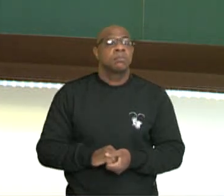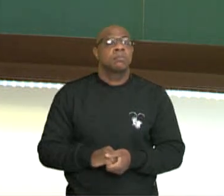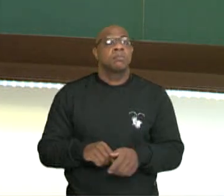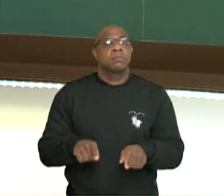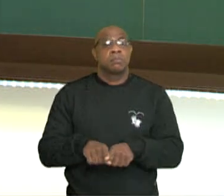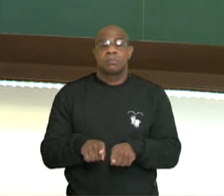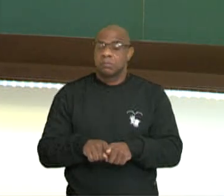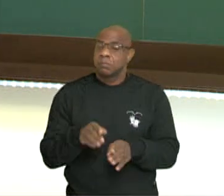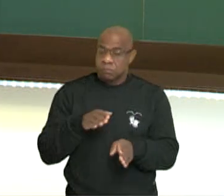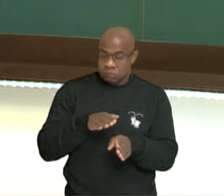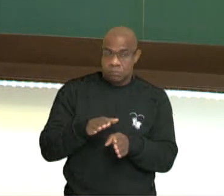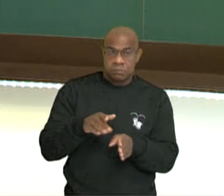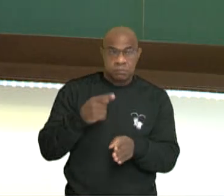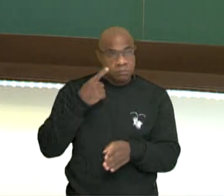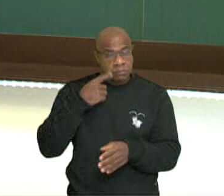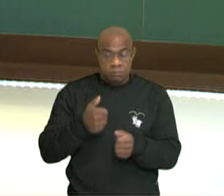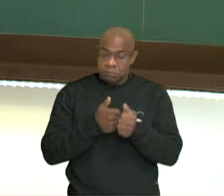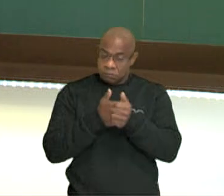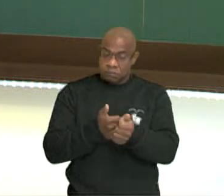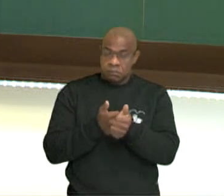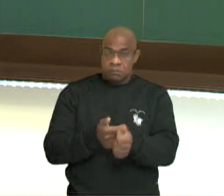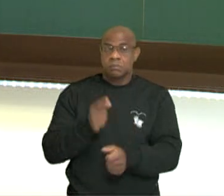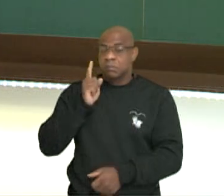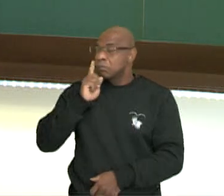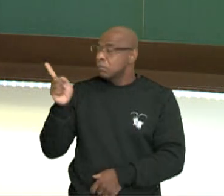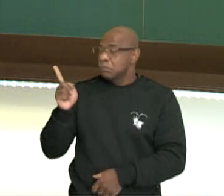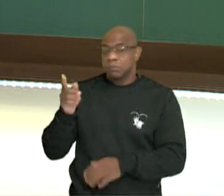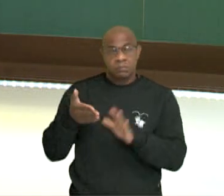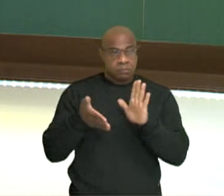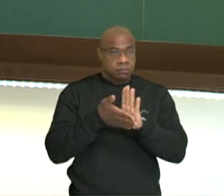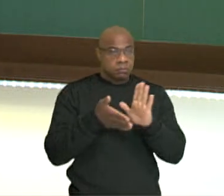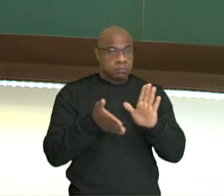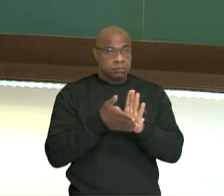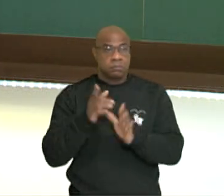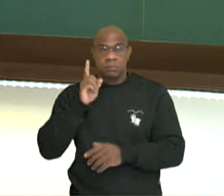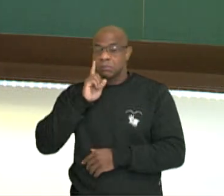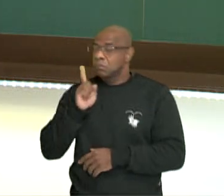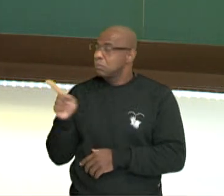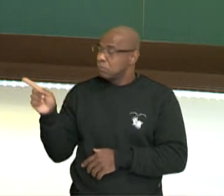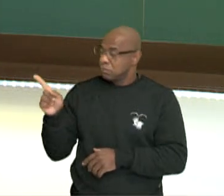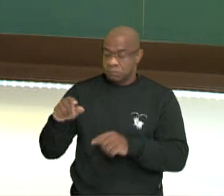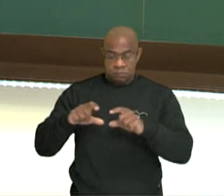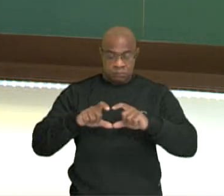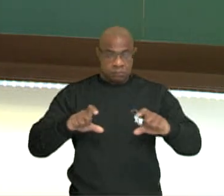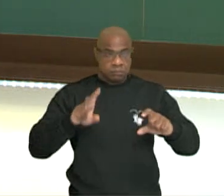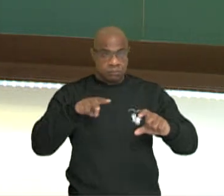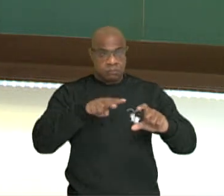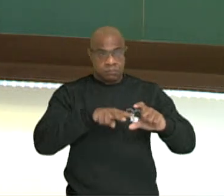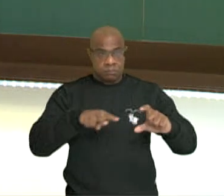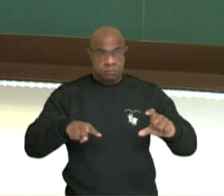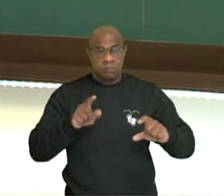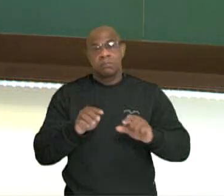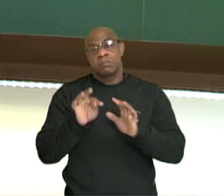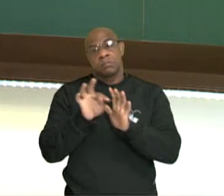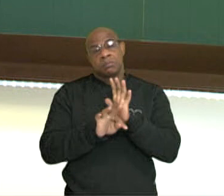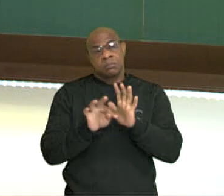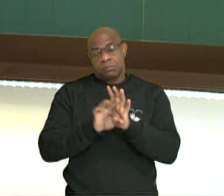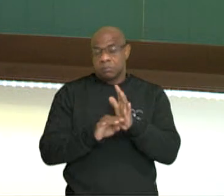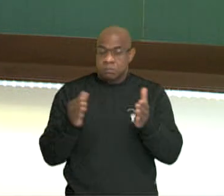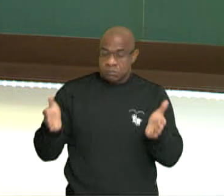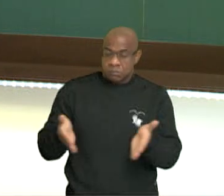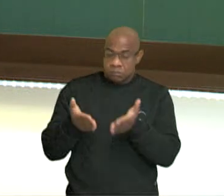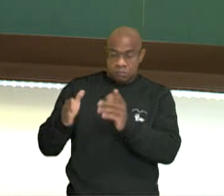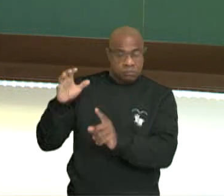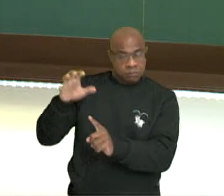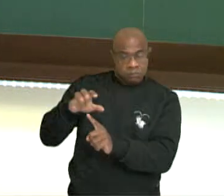as instruções da proposta, aqui no Redação Paraná, você vai ler o quê? Os textos